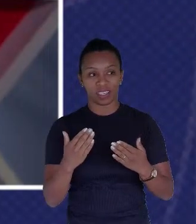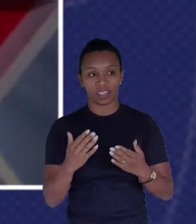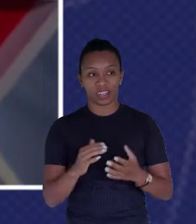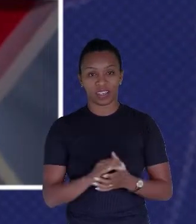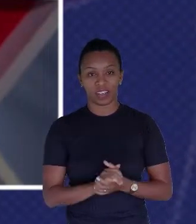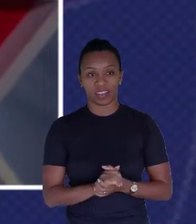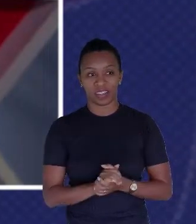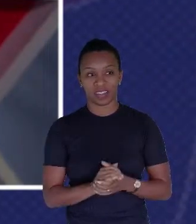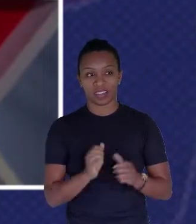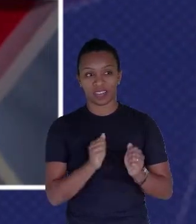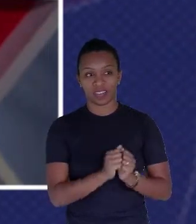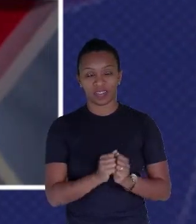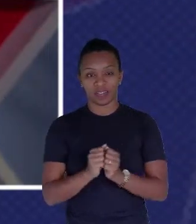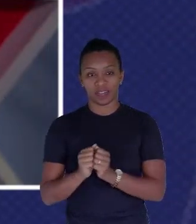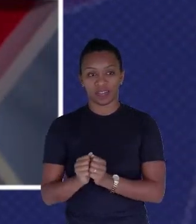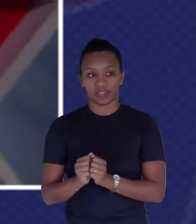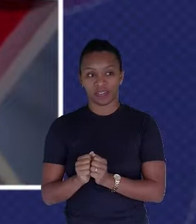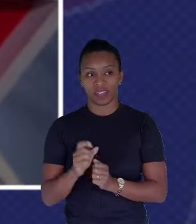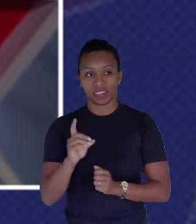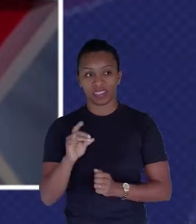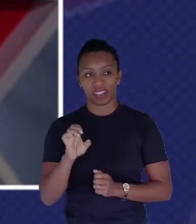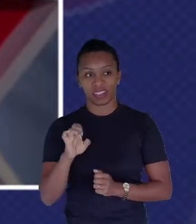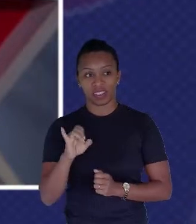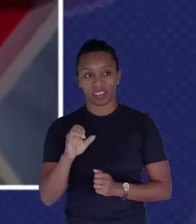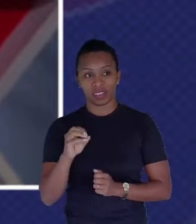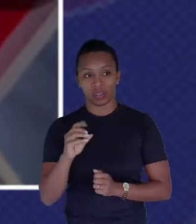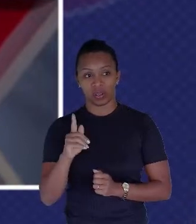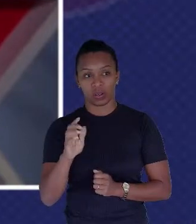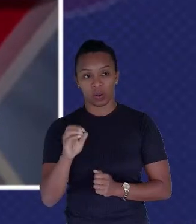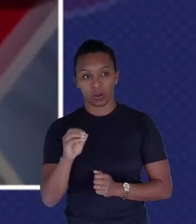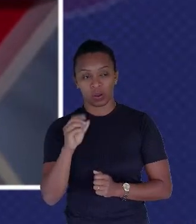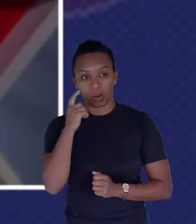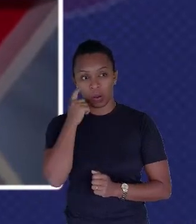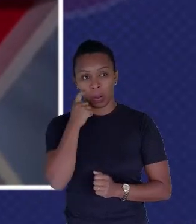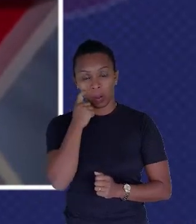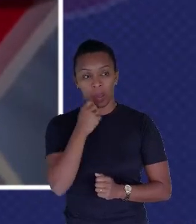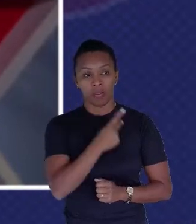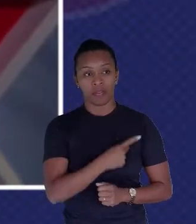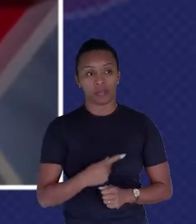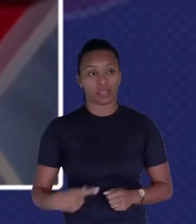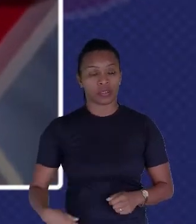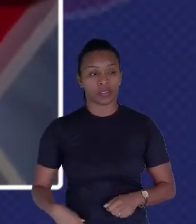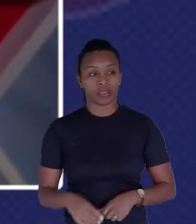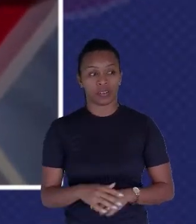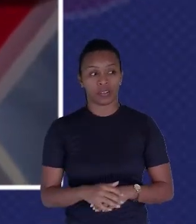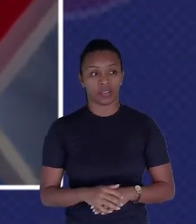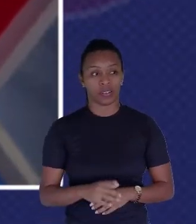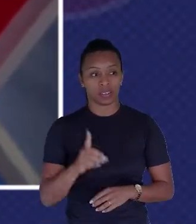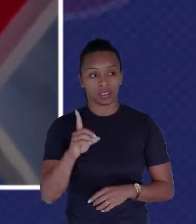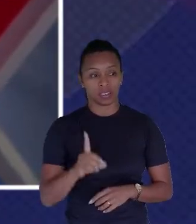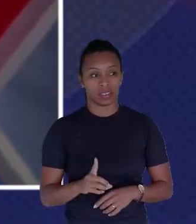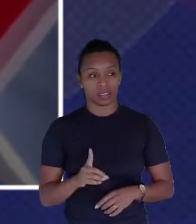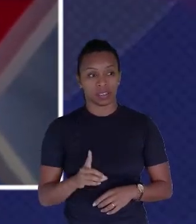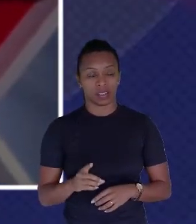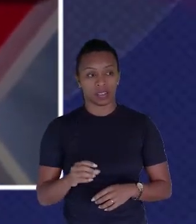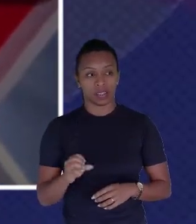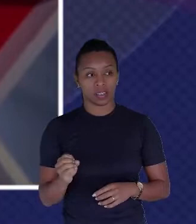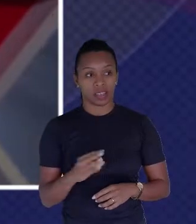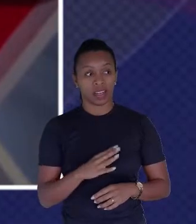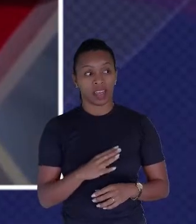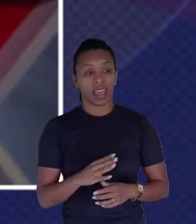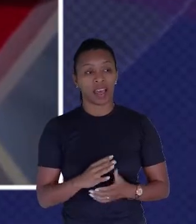seguir na companhia de Diogo Costa presidente da Snap e Bruna Santos diretora de inovação